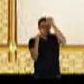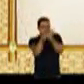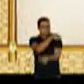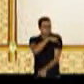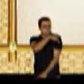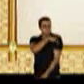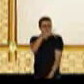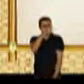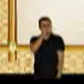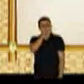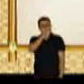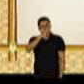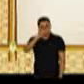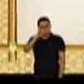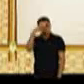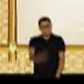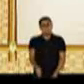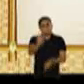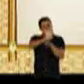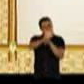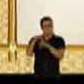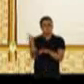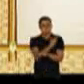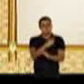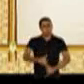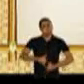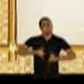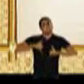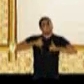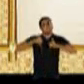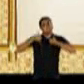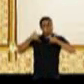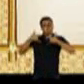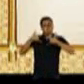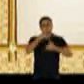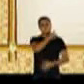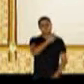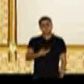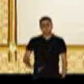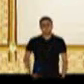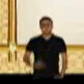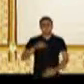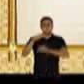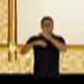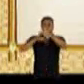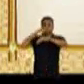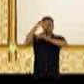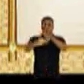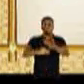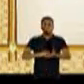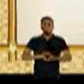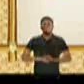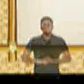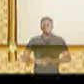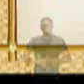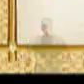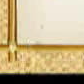Piauí, um estado que orgulha todos nós, governo do desenvolvimento.